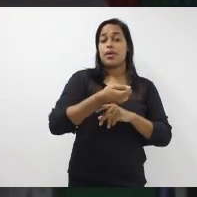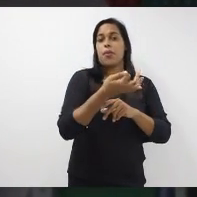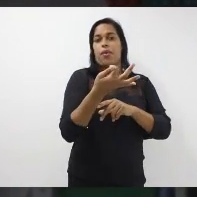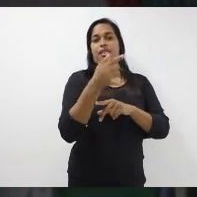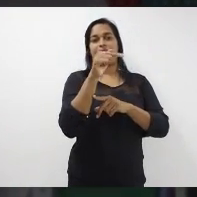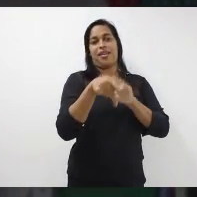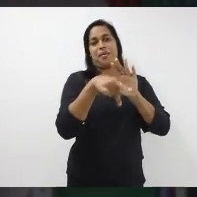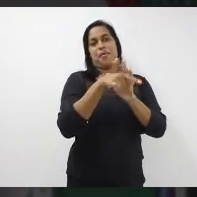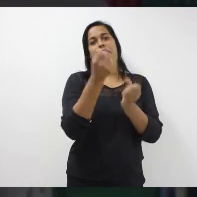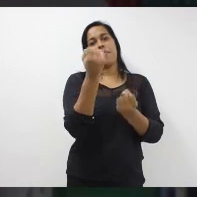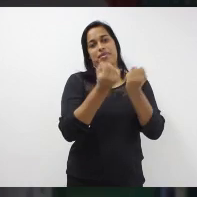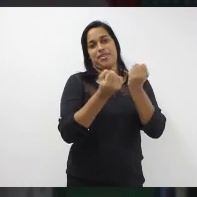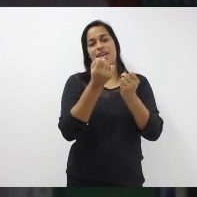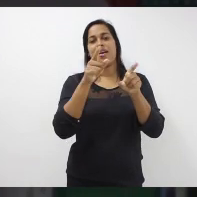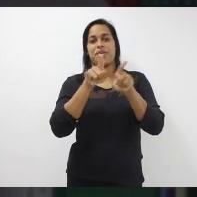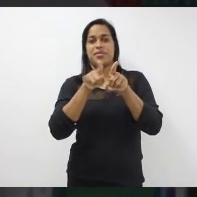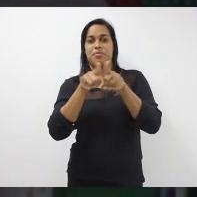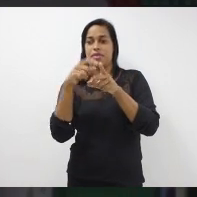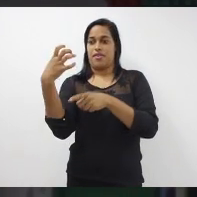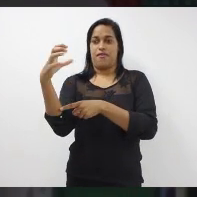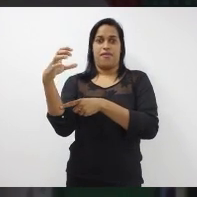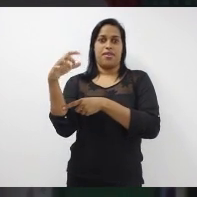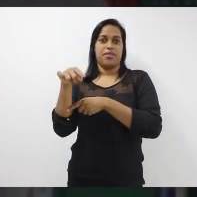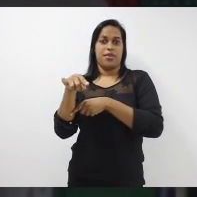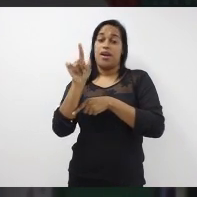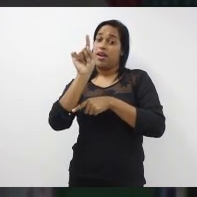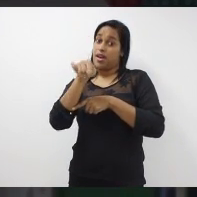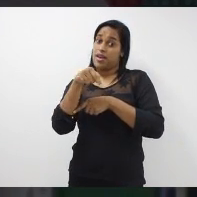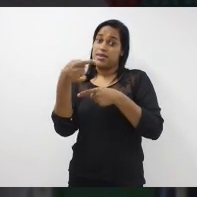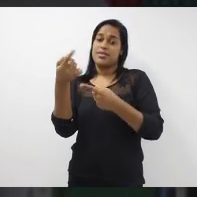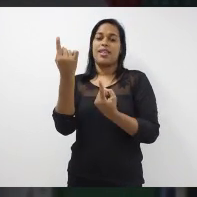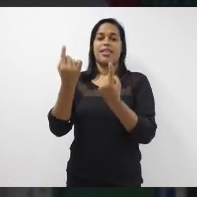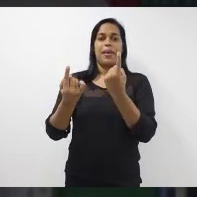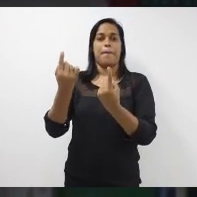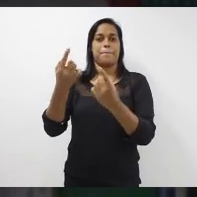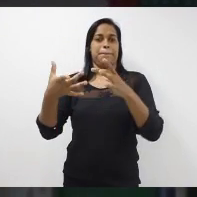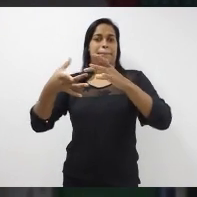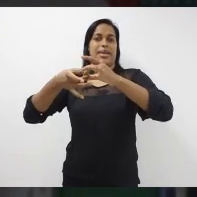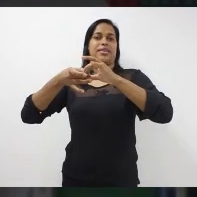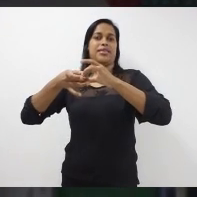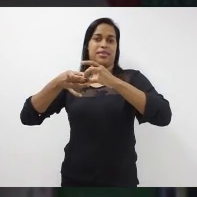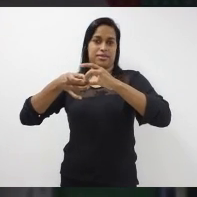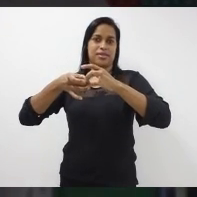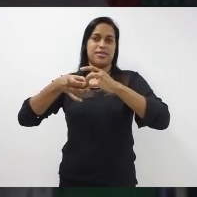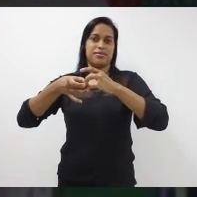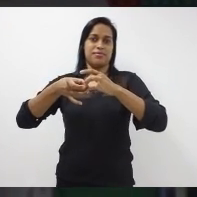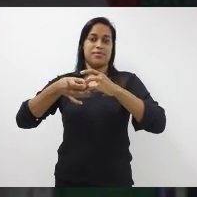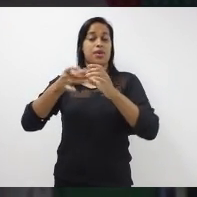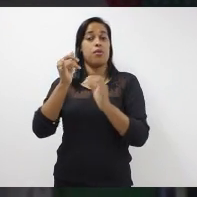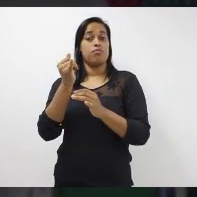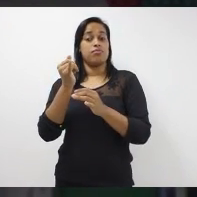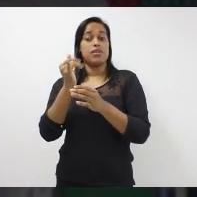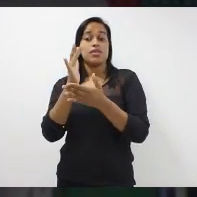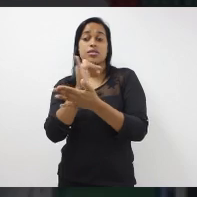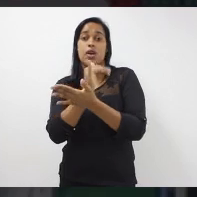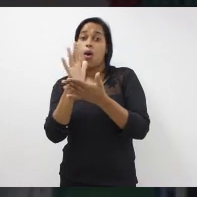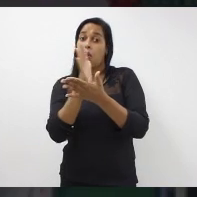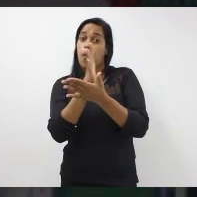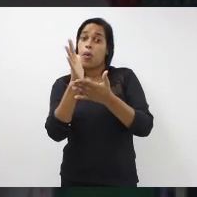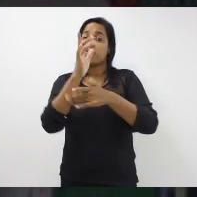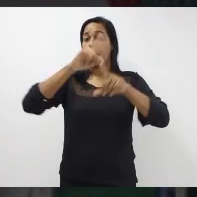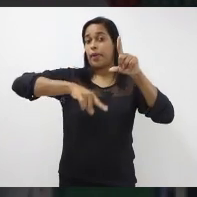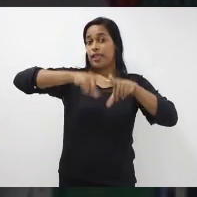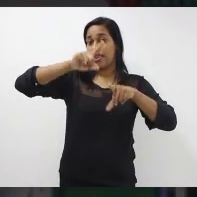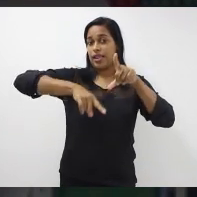vou produzir. Então, a gente chama essa de demanda dependente, ou seja, os itens de demanda dependente são aqueles que